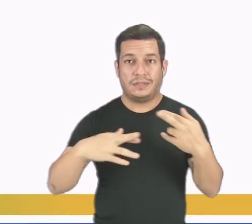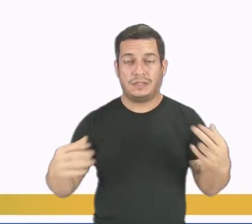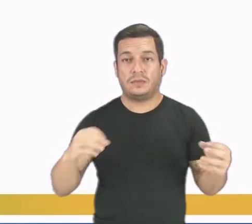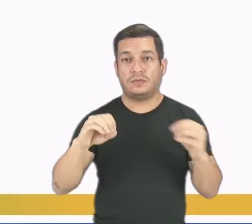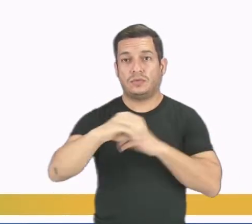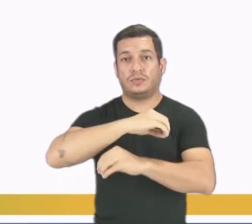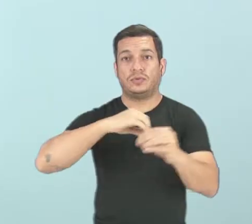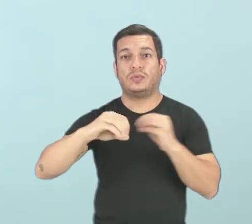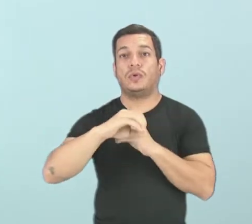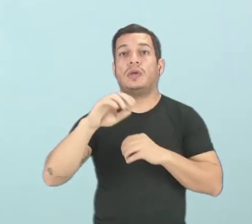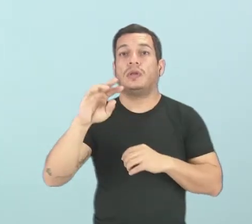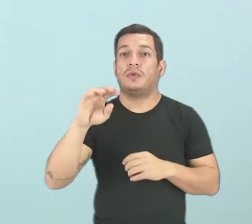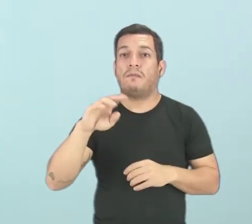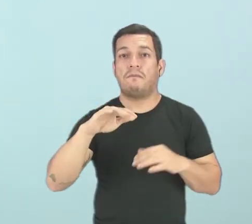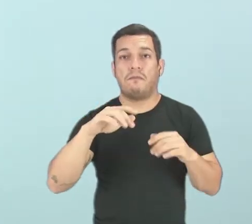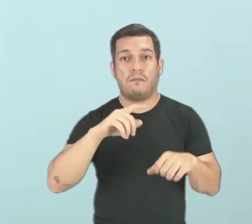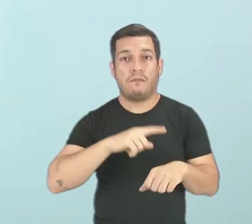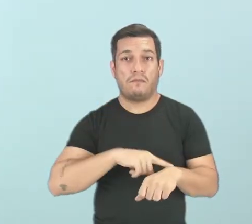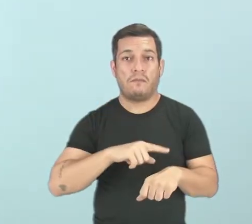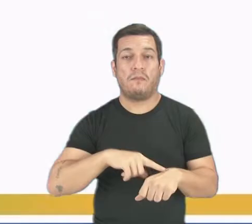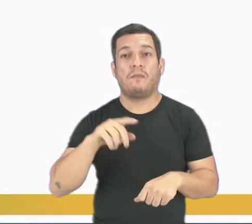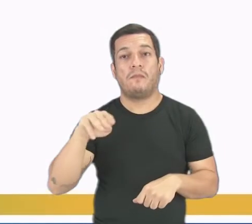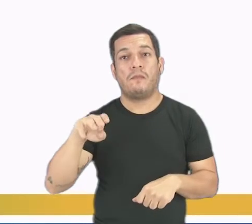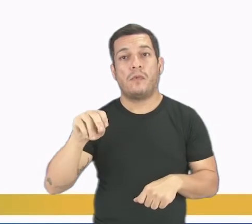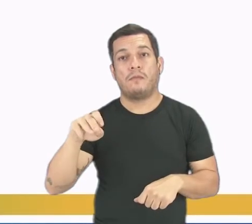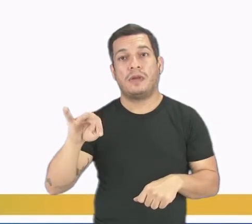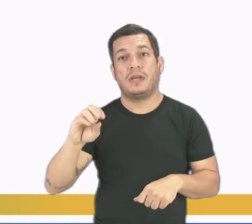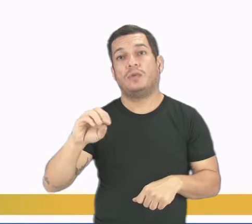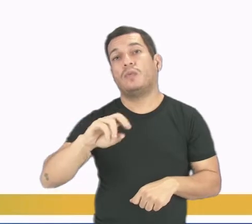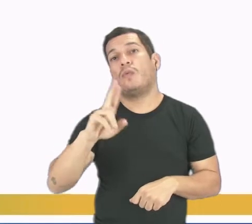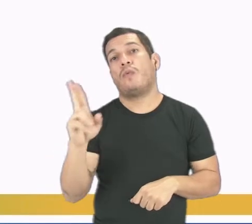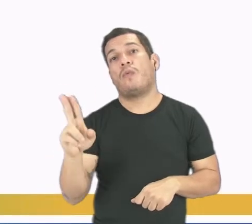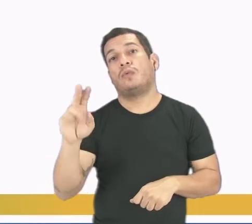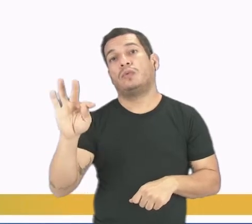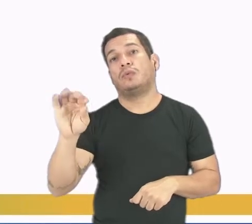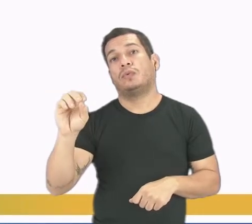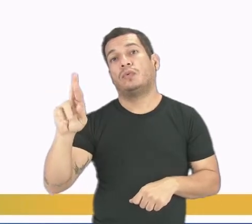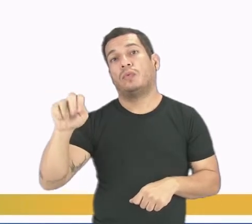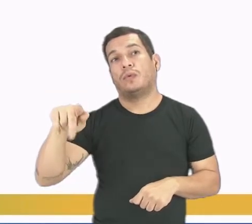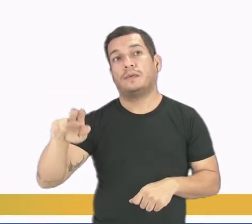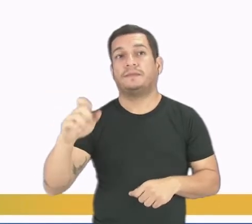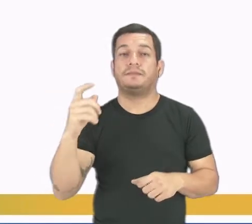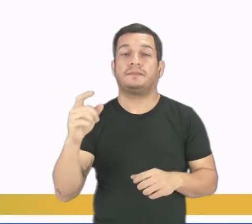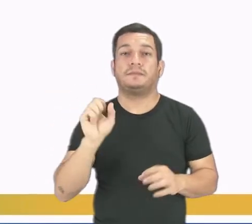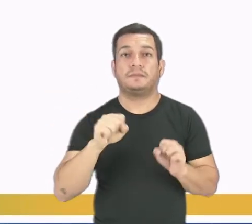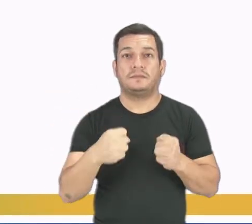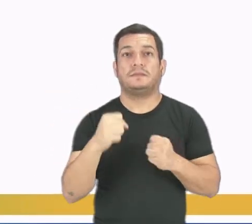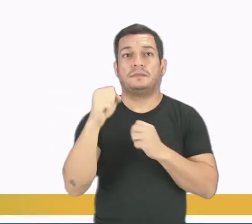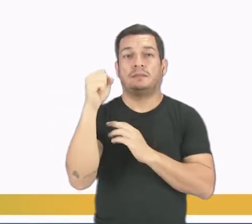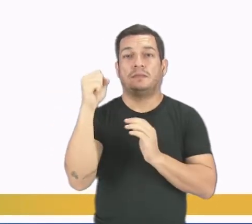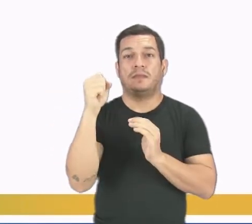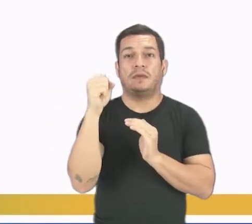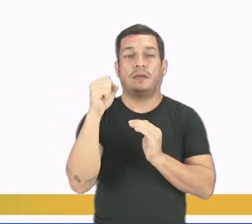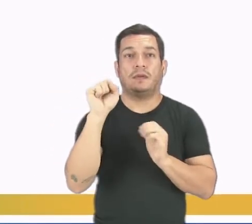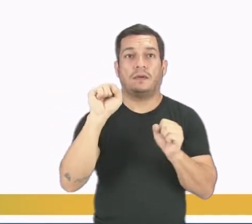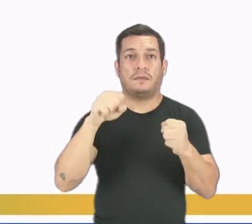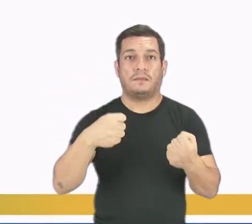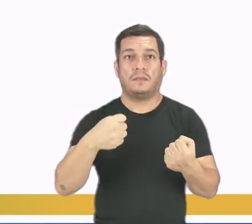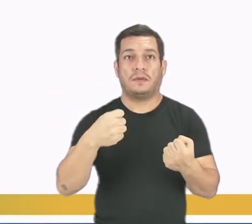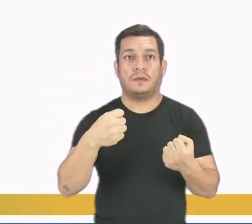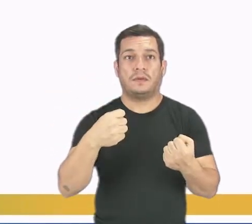da aplicação dessa força a um ponto de referência, a um ponto central O, tá? Essa distância nós chamamos de